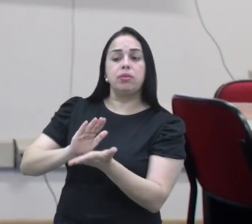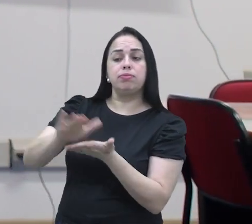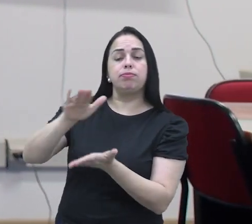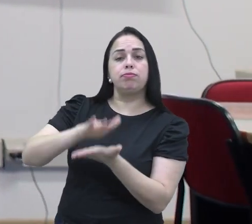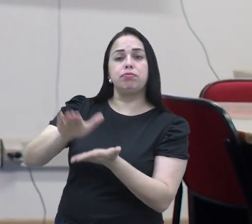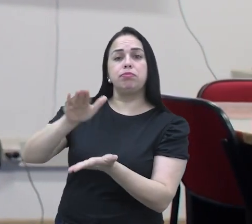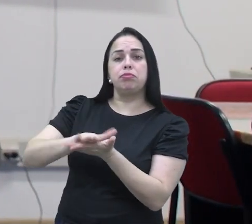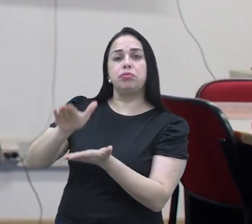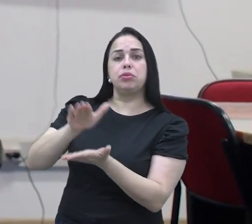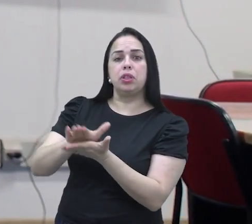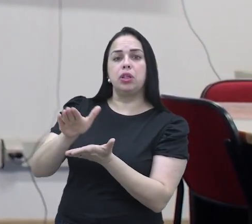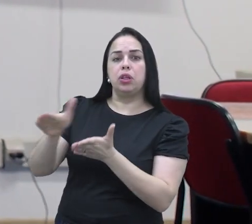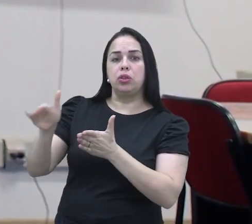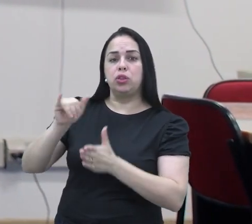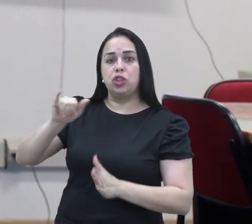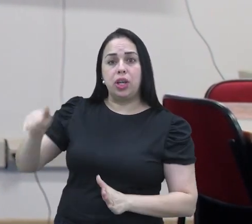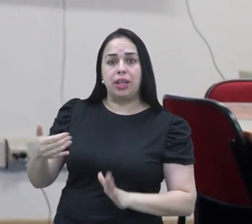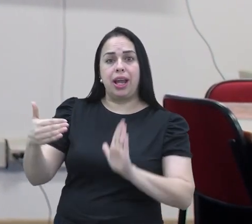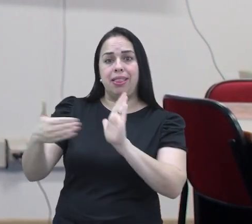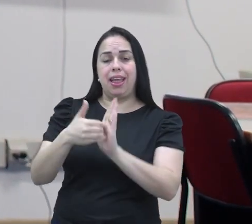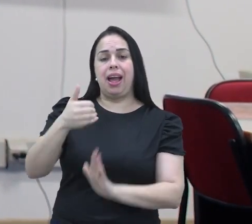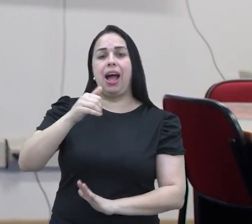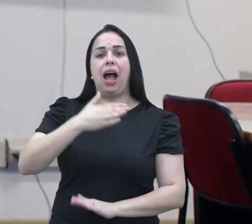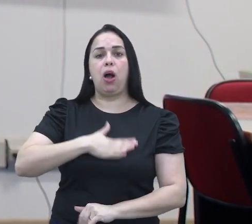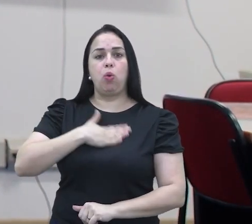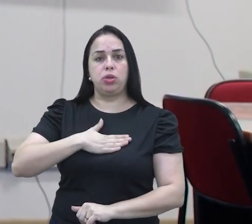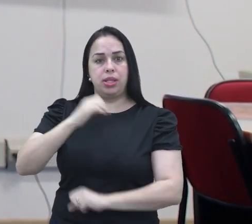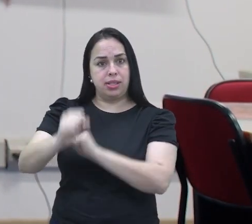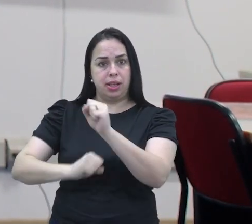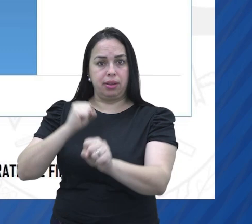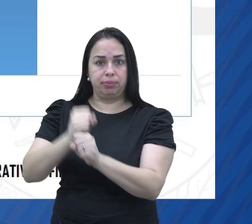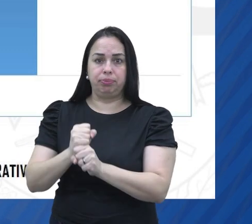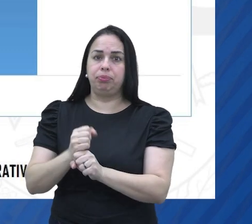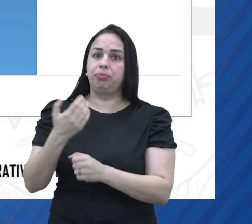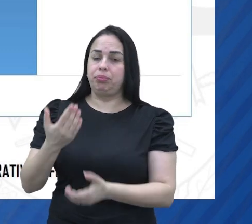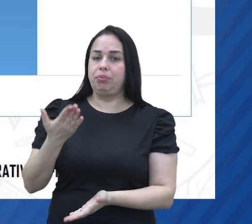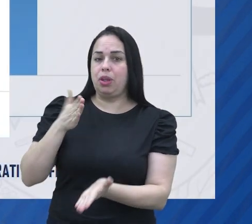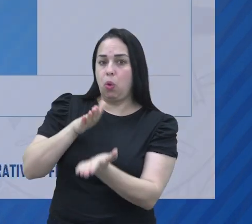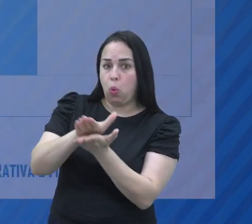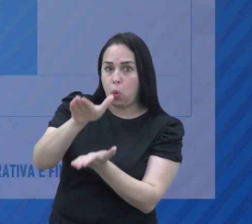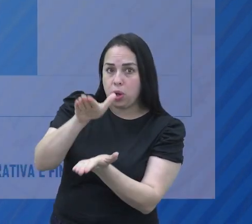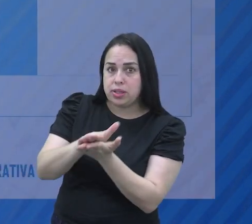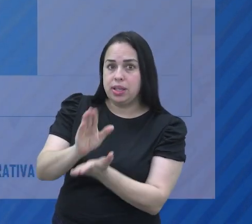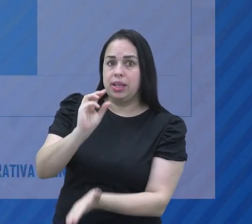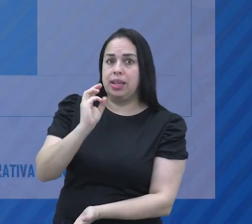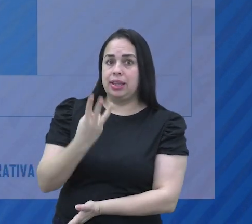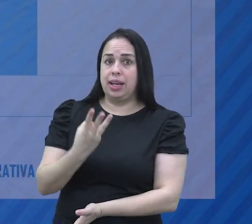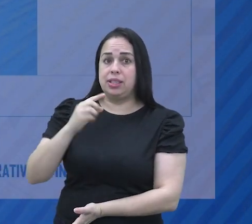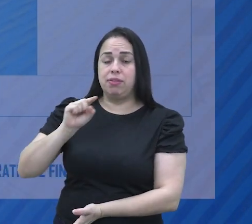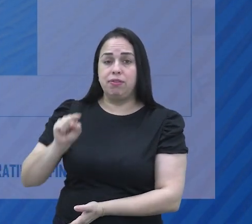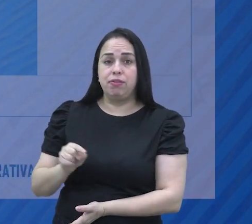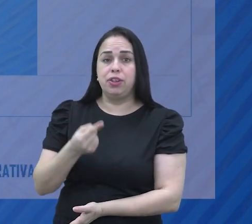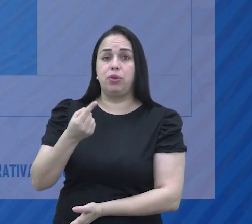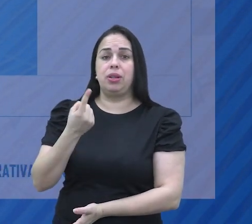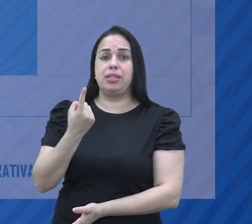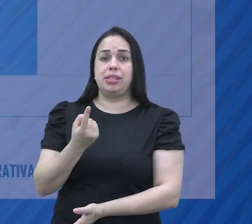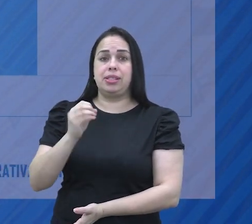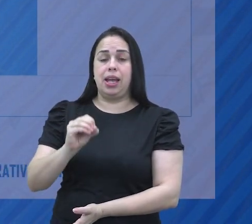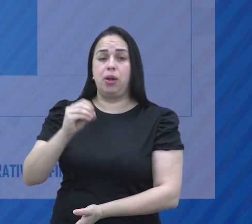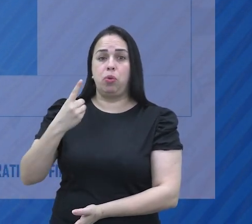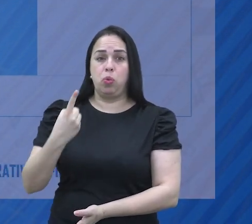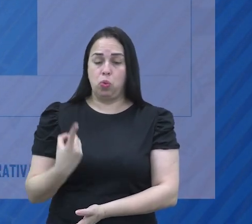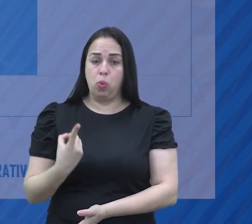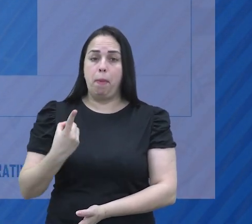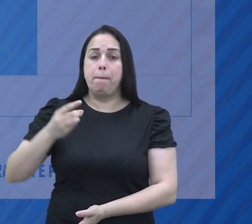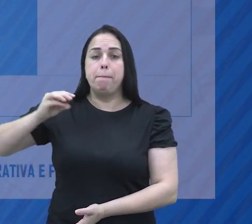da Prefeitura no acumulado de janeiro a agosto deste ano. Ao todo, foram 3,01